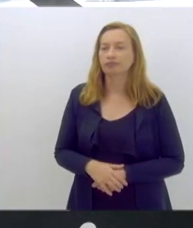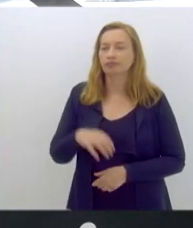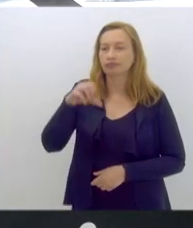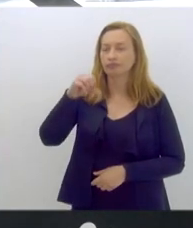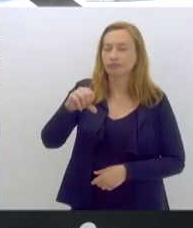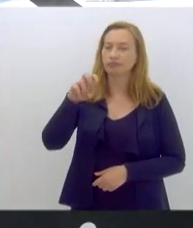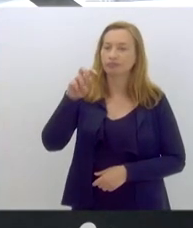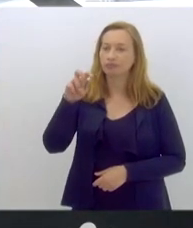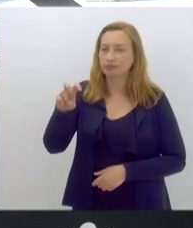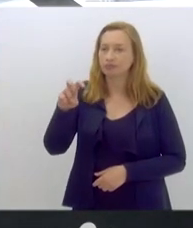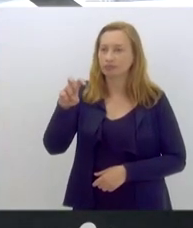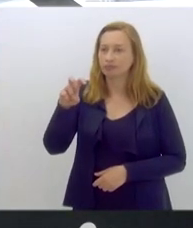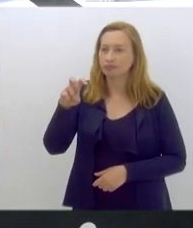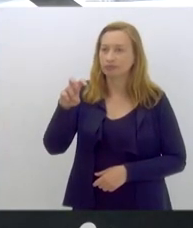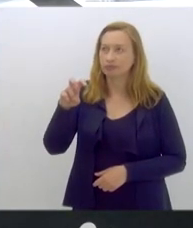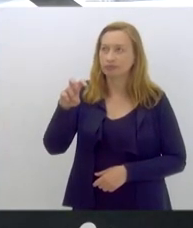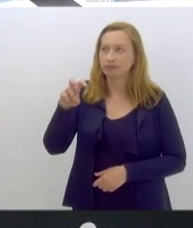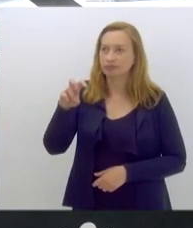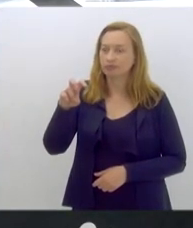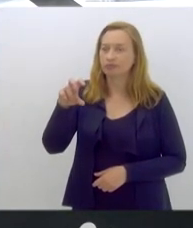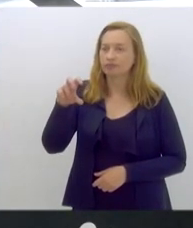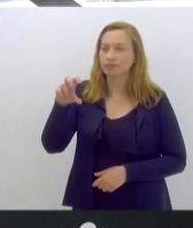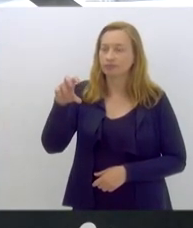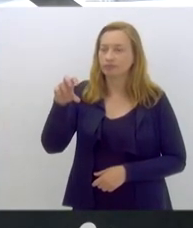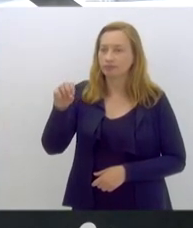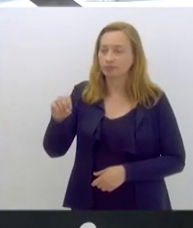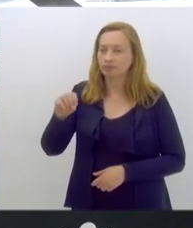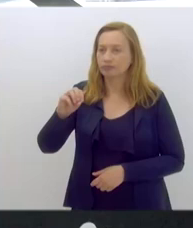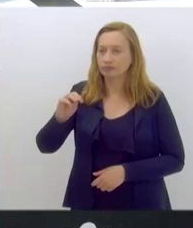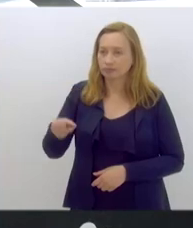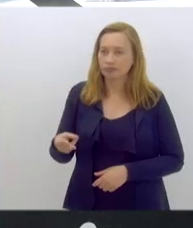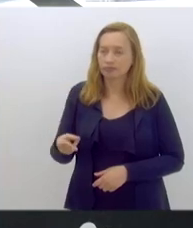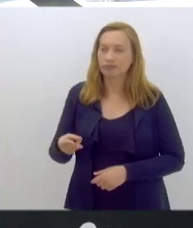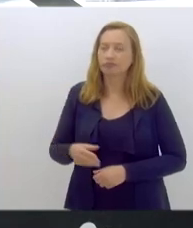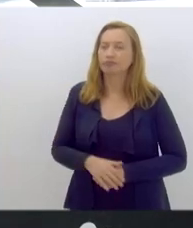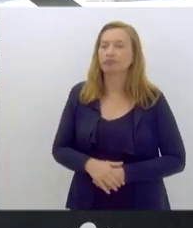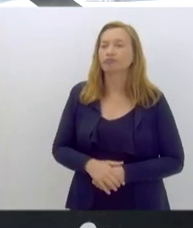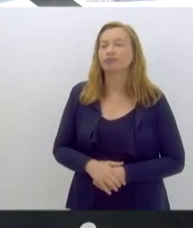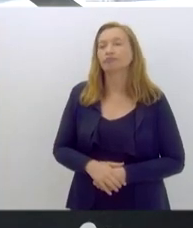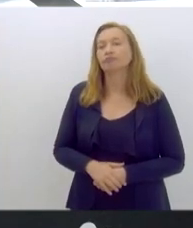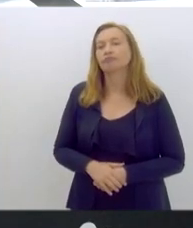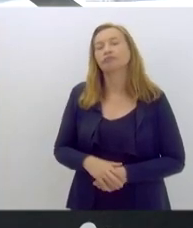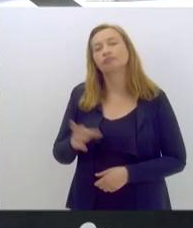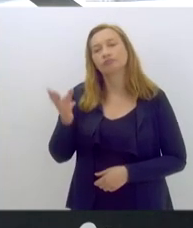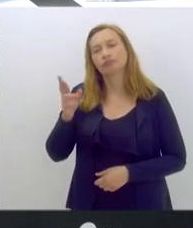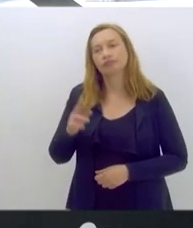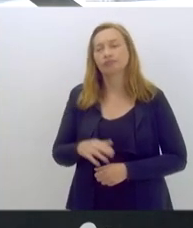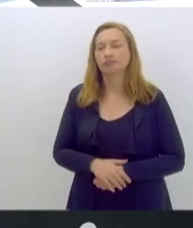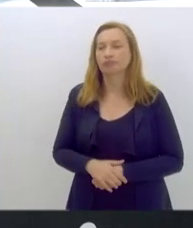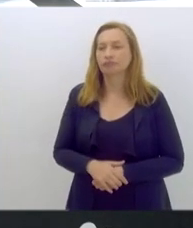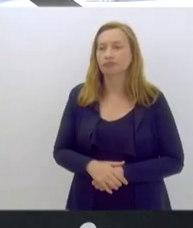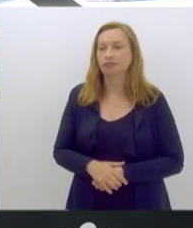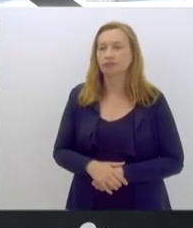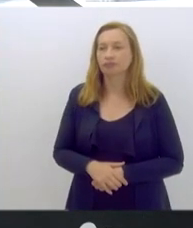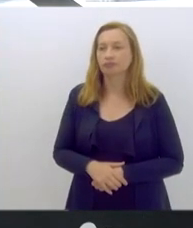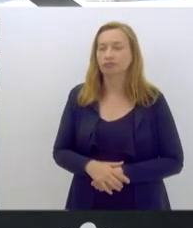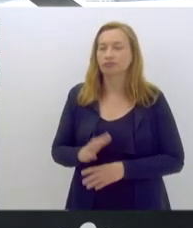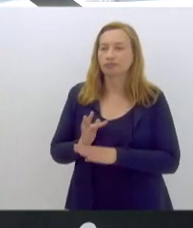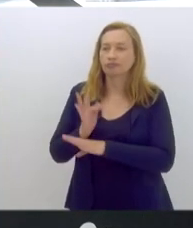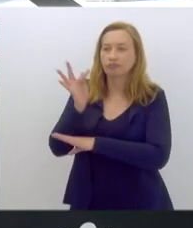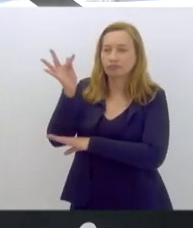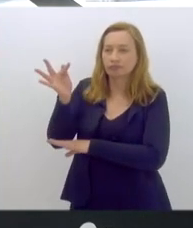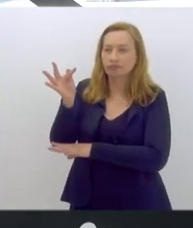950 950 milhões um ponto 95 bilhão de reais de uma futura